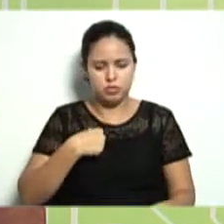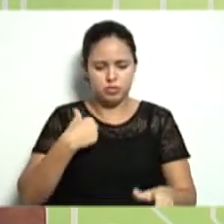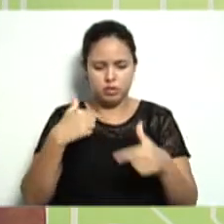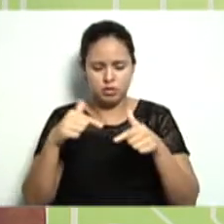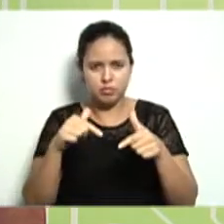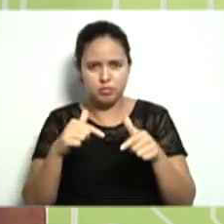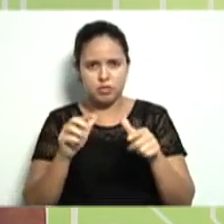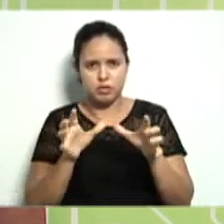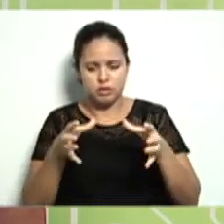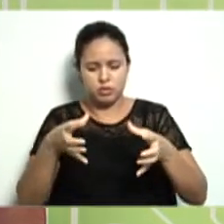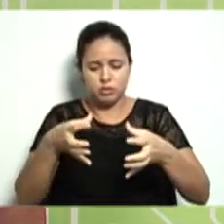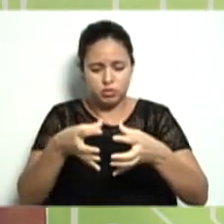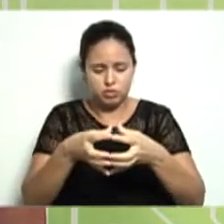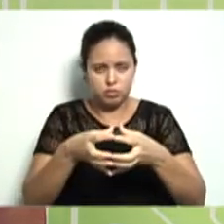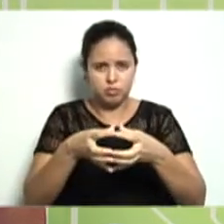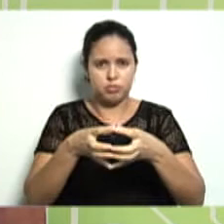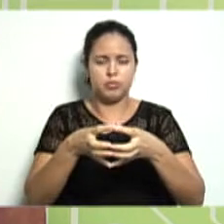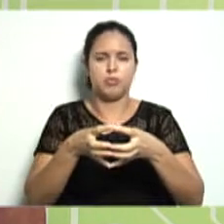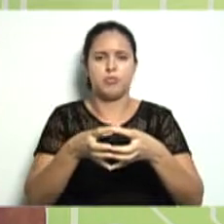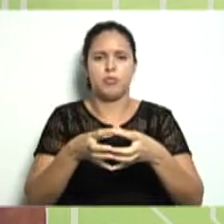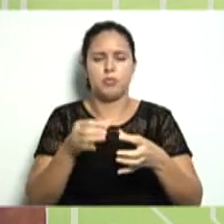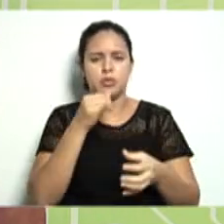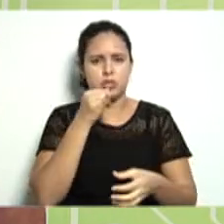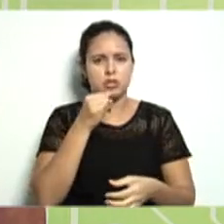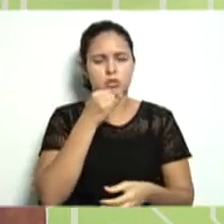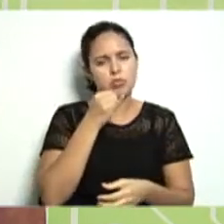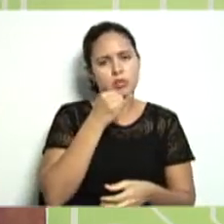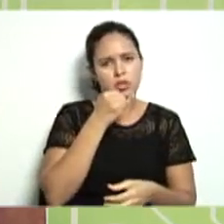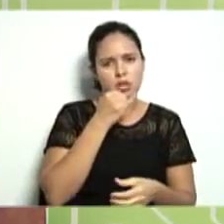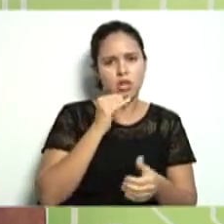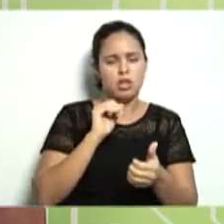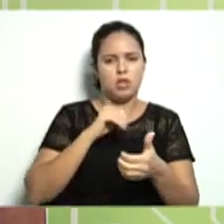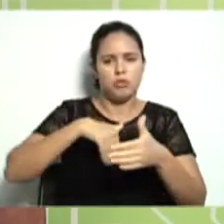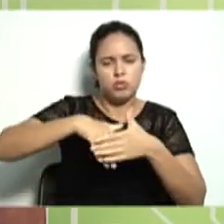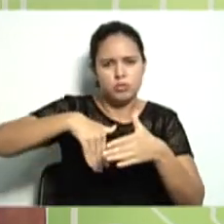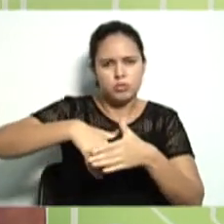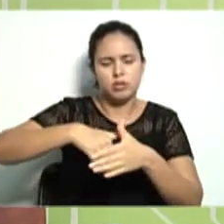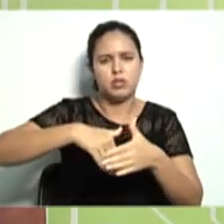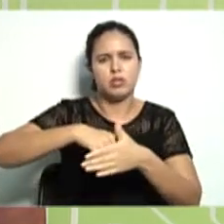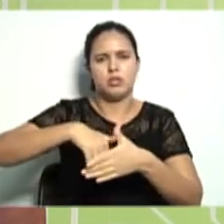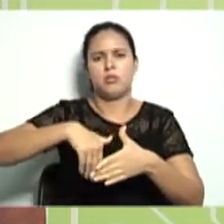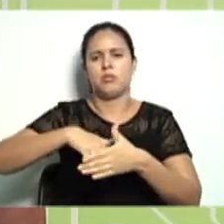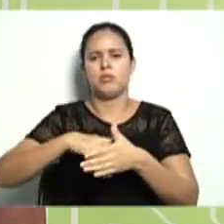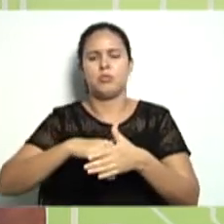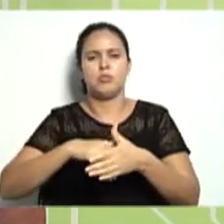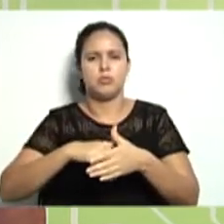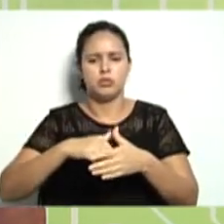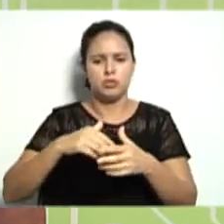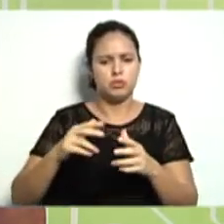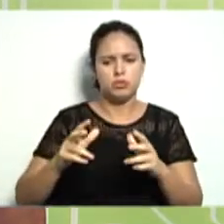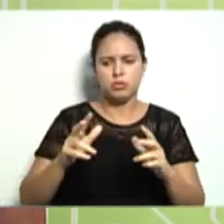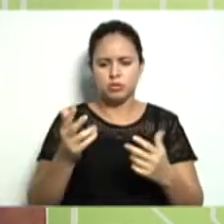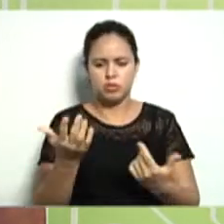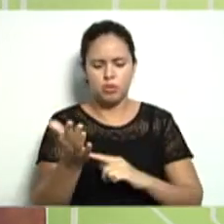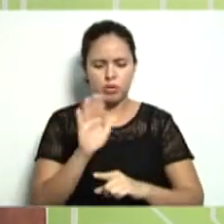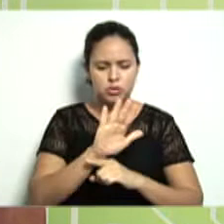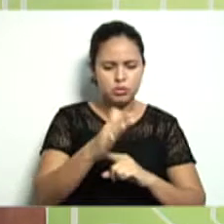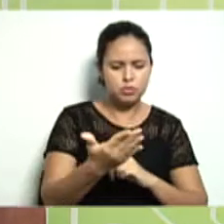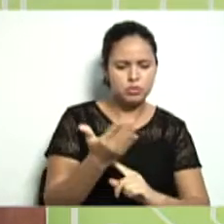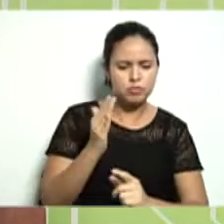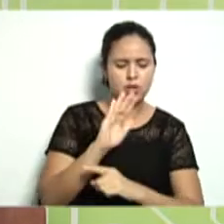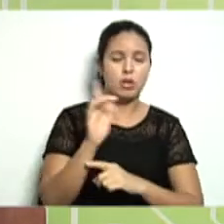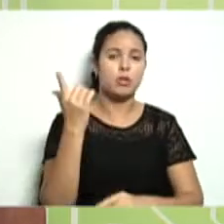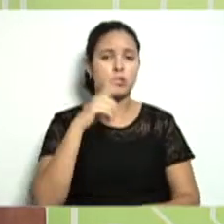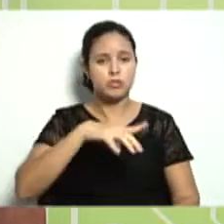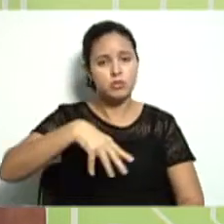vou trabalhar e ver o melhor. Olha, eu vou tocar a bola para fulano, depois fulano vai trocar para o outro, e assim nós vamos alcançar o gol.